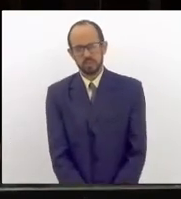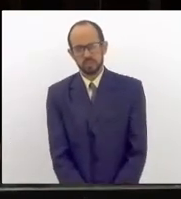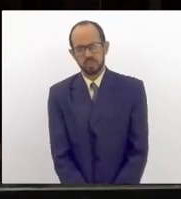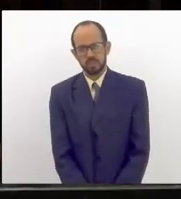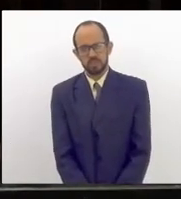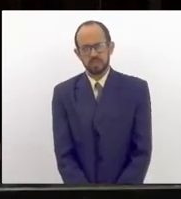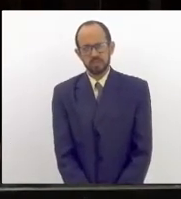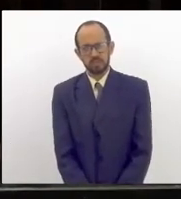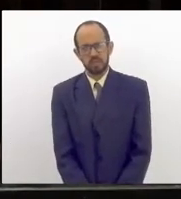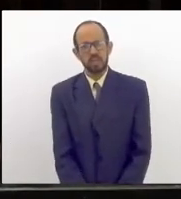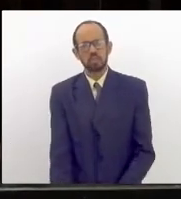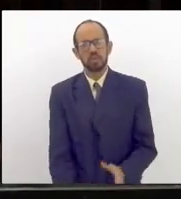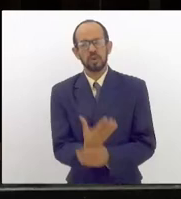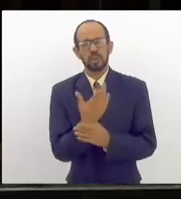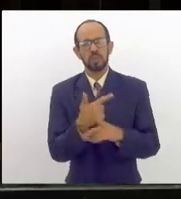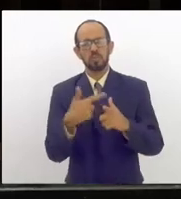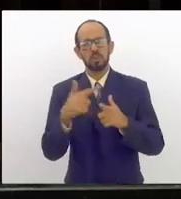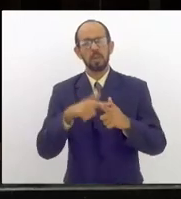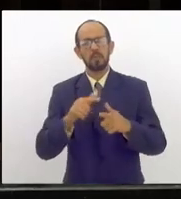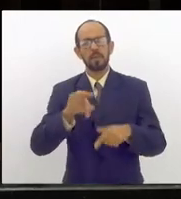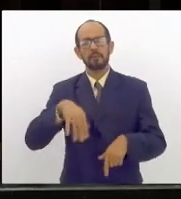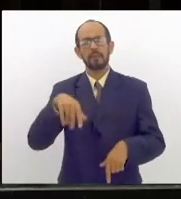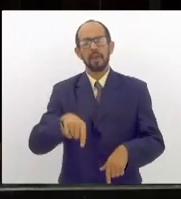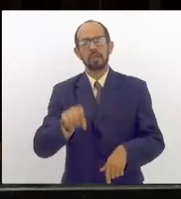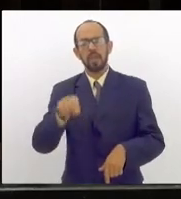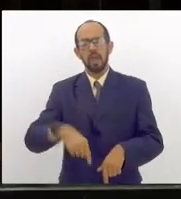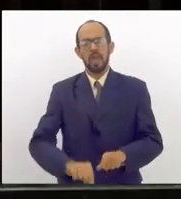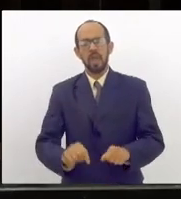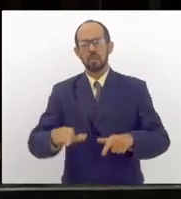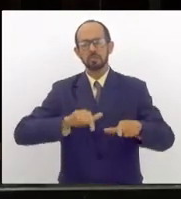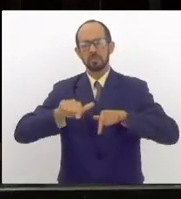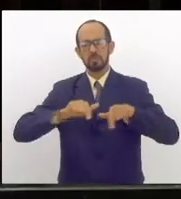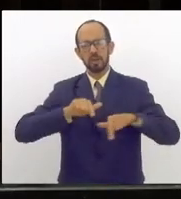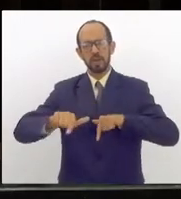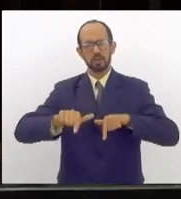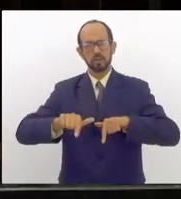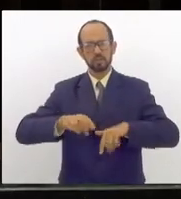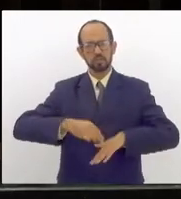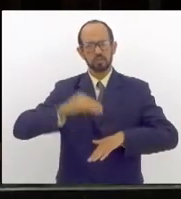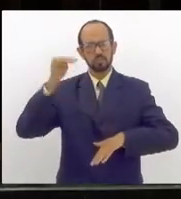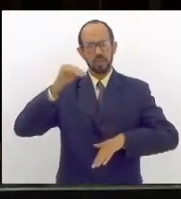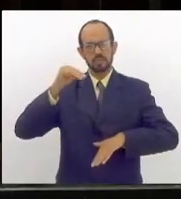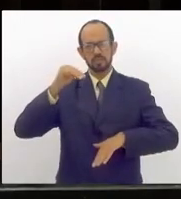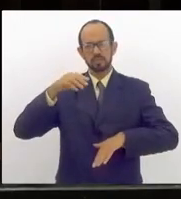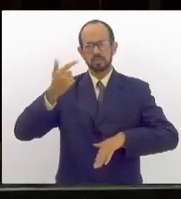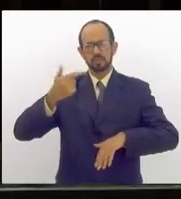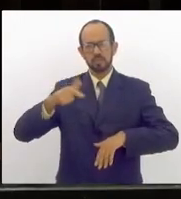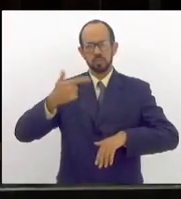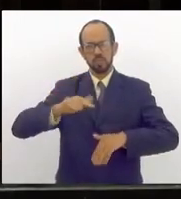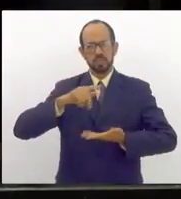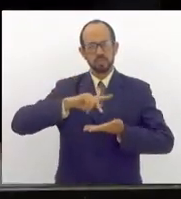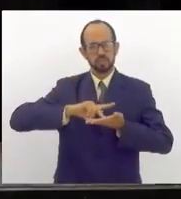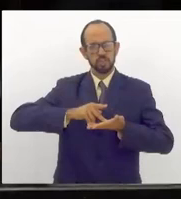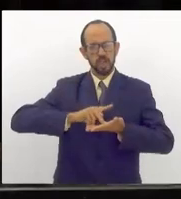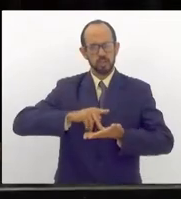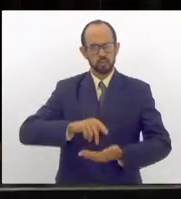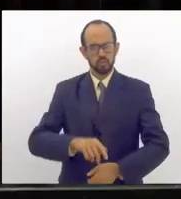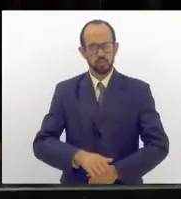isso afeta quem os trabalhadores dos Mestres vai os trabalhadores que não tem sindicato